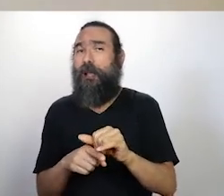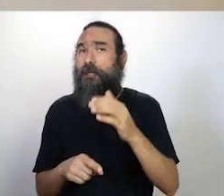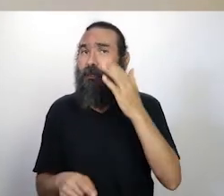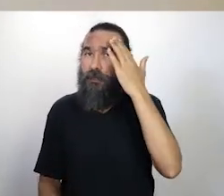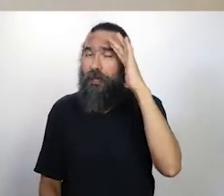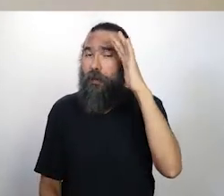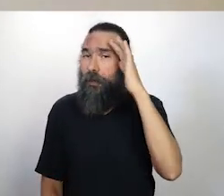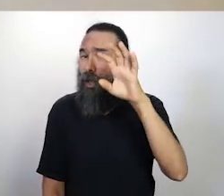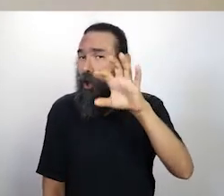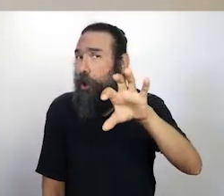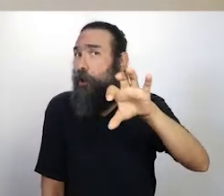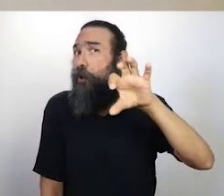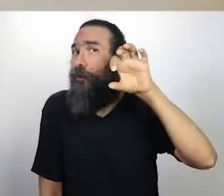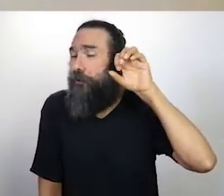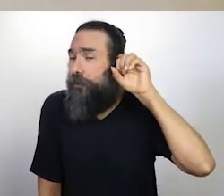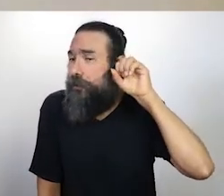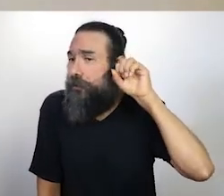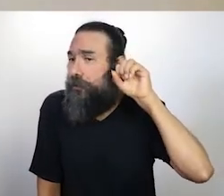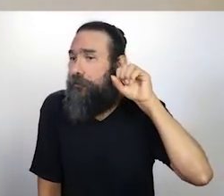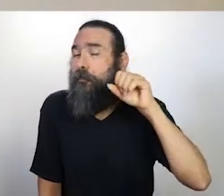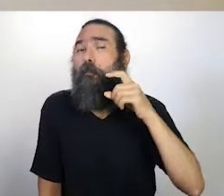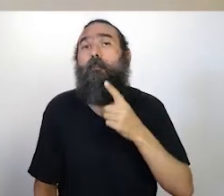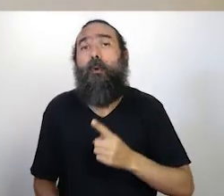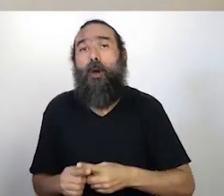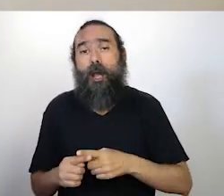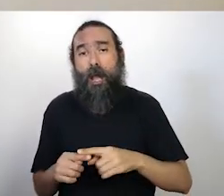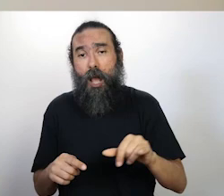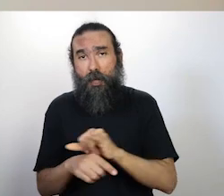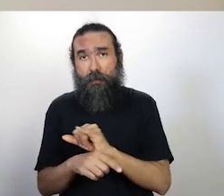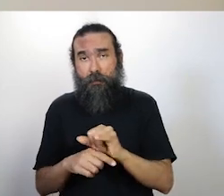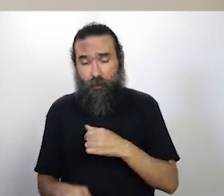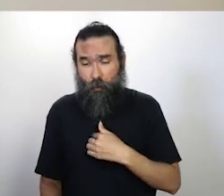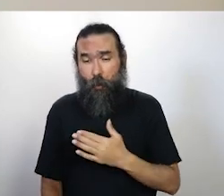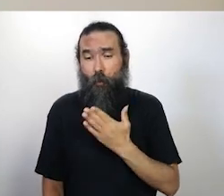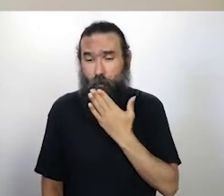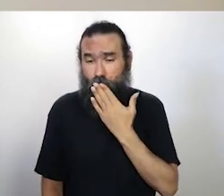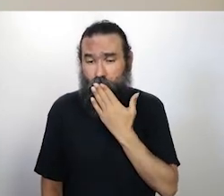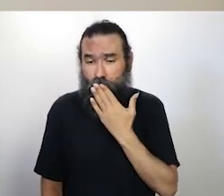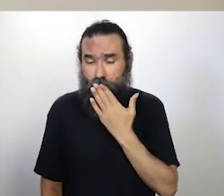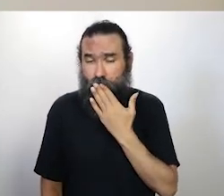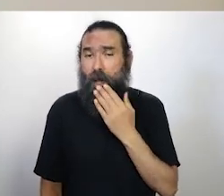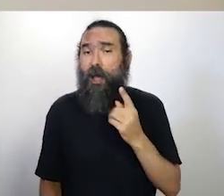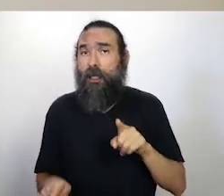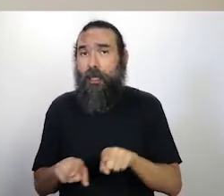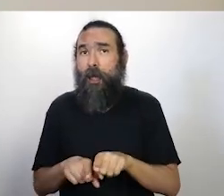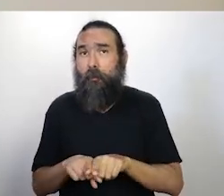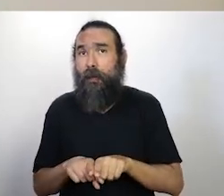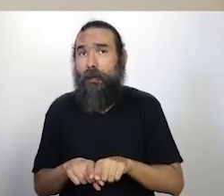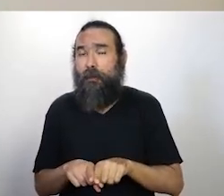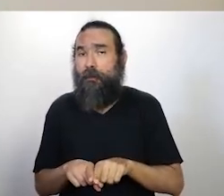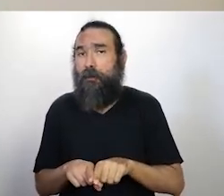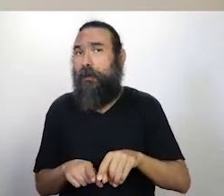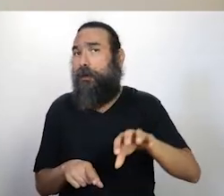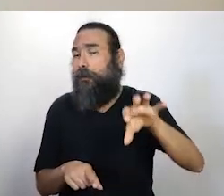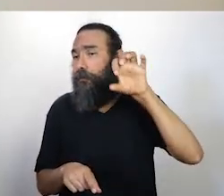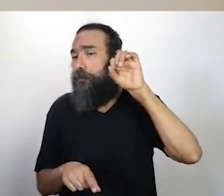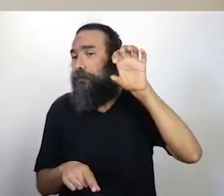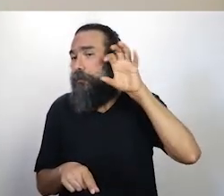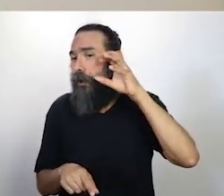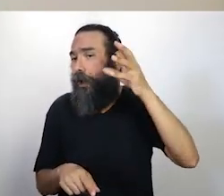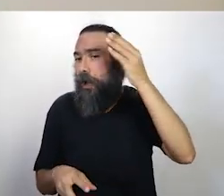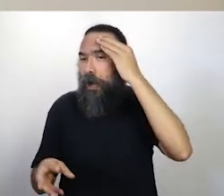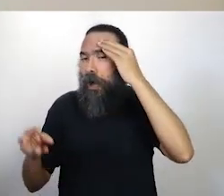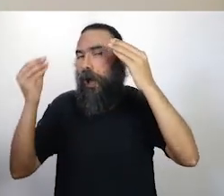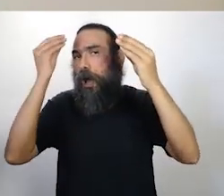que é assim, porque o silêncio diz muito. O meu lugar de fala também pode ser um lugar de olhar, porque o